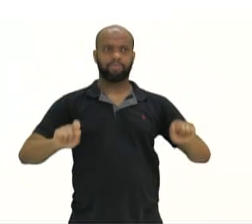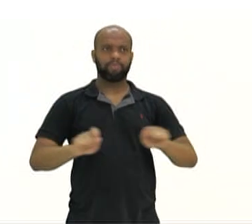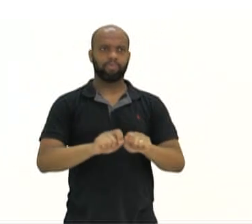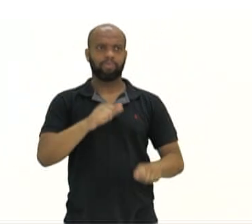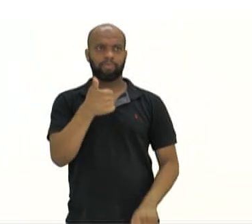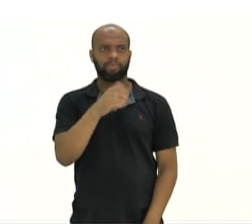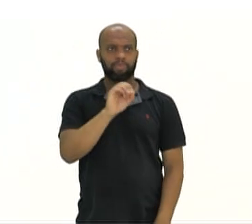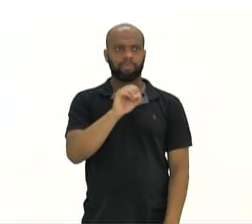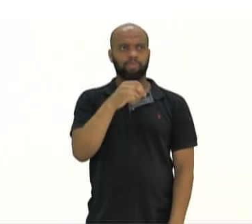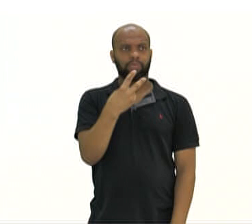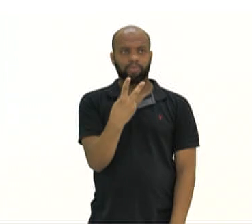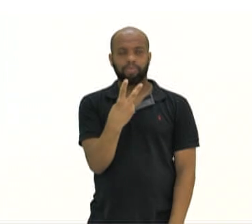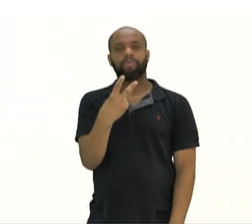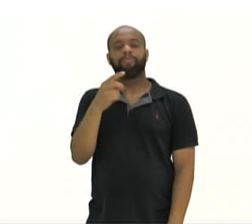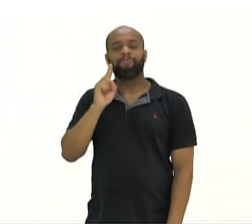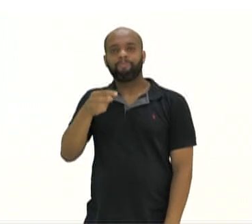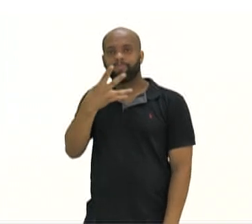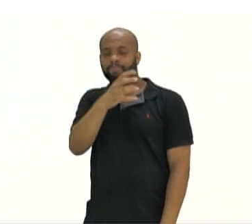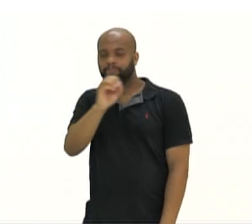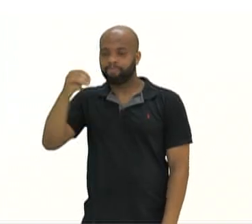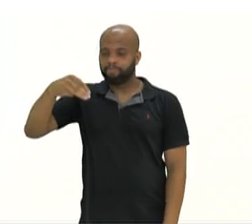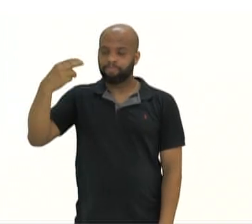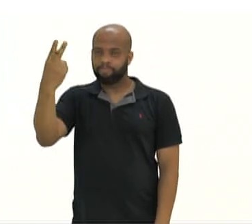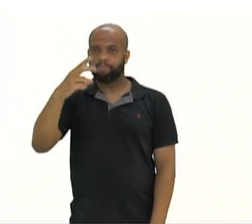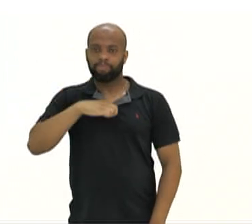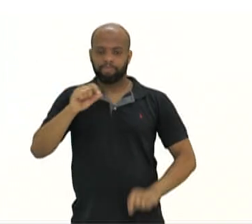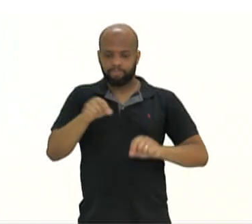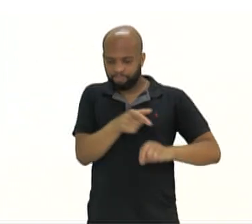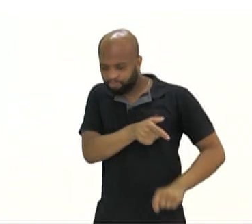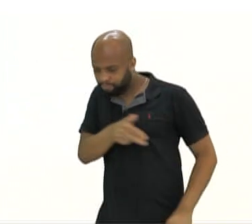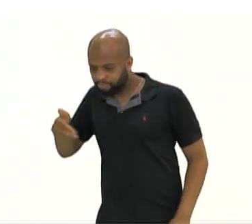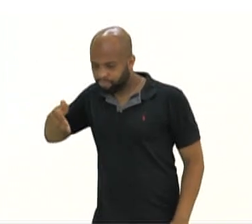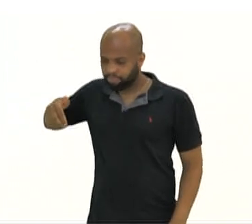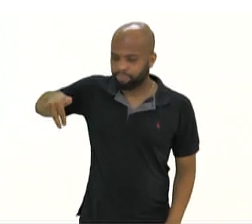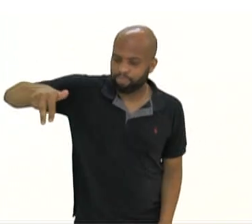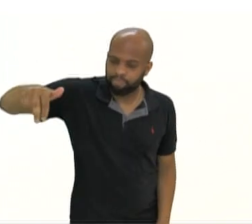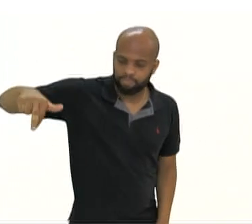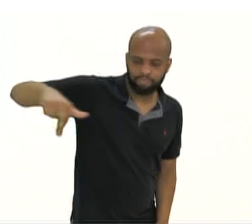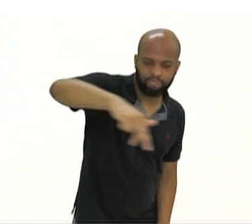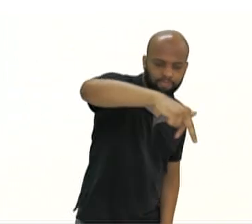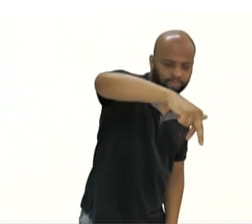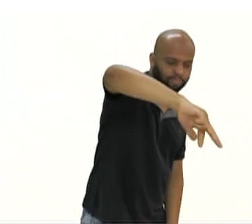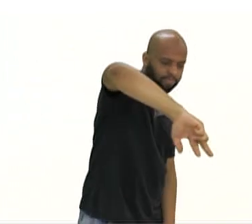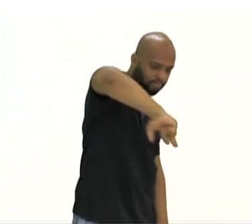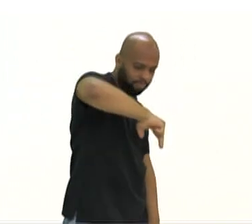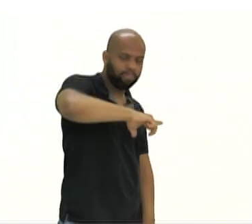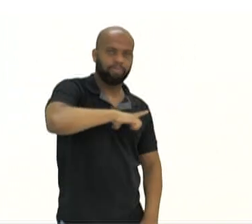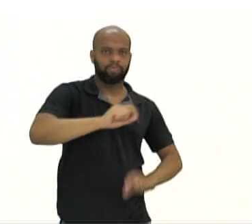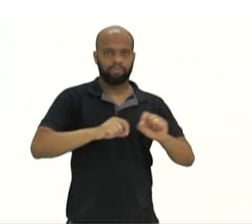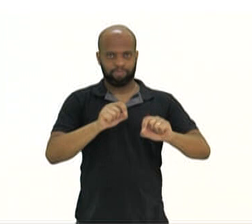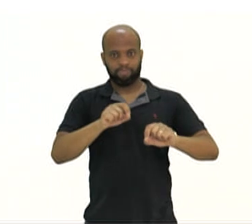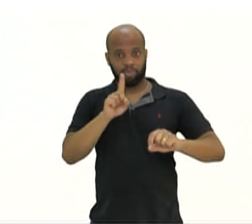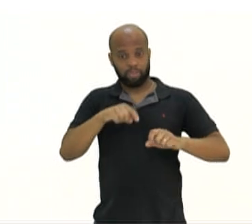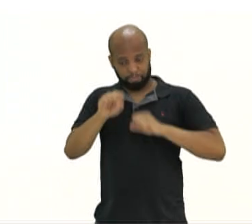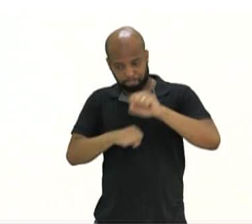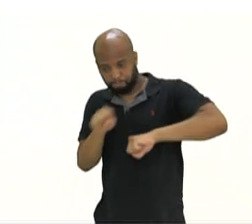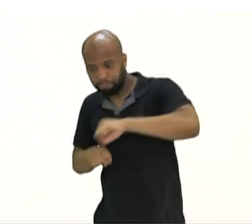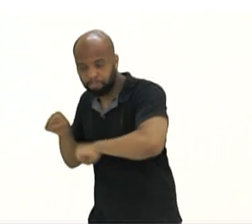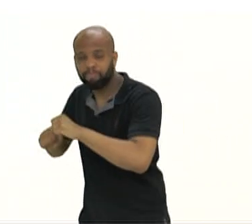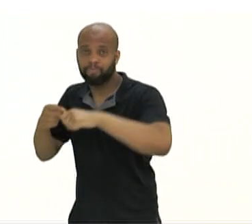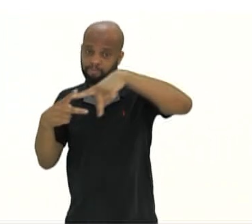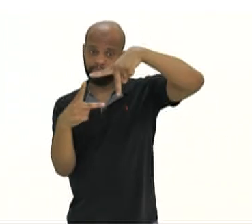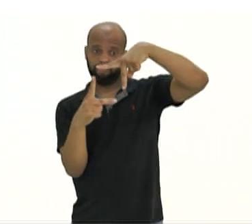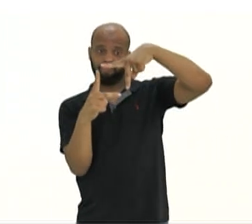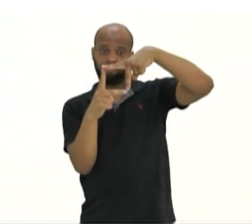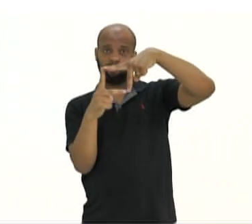102.400 metros quadrados. Então, a distância que ele percorre, que ele pedala, né, por dia é